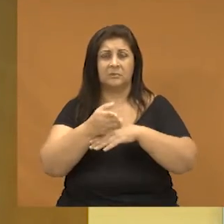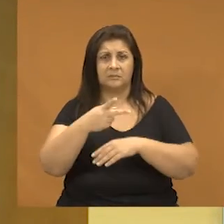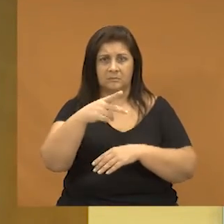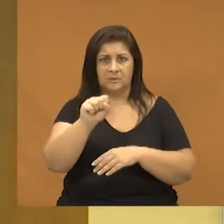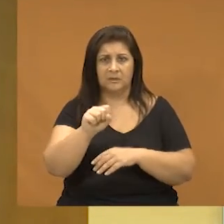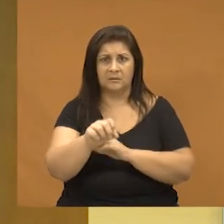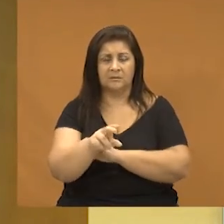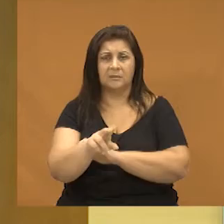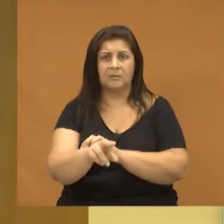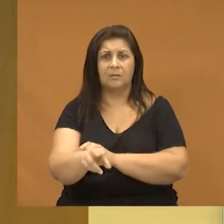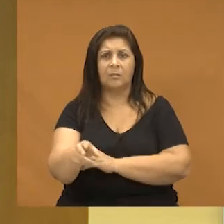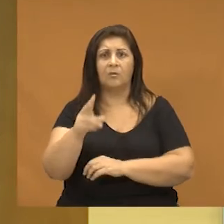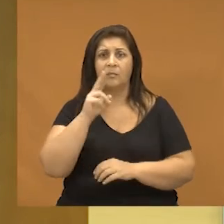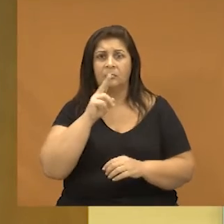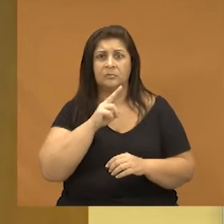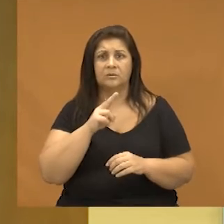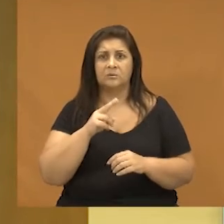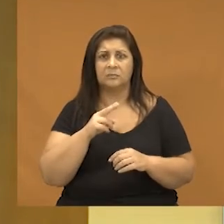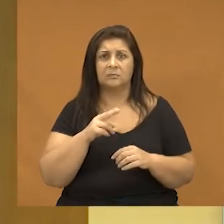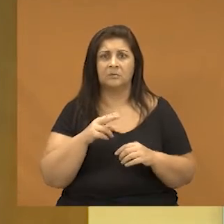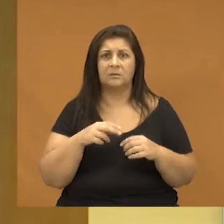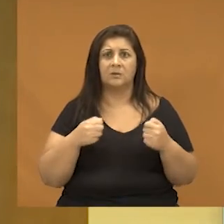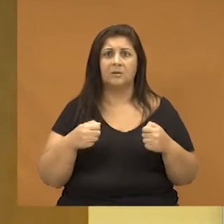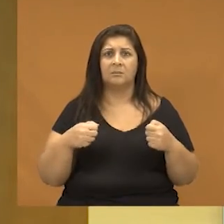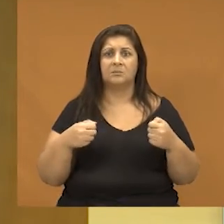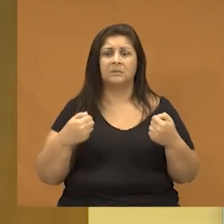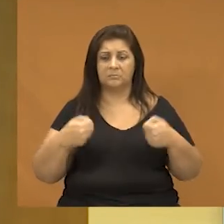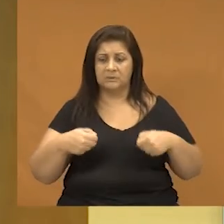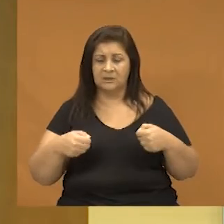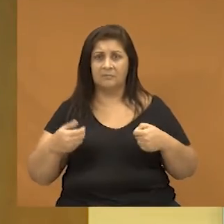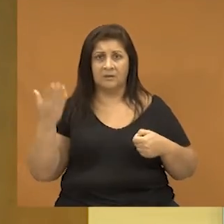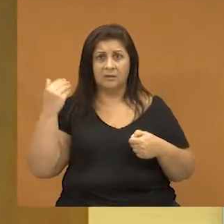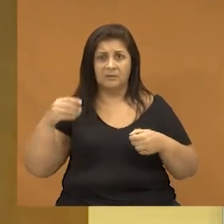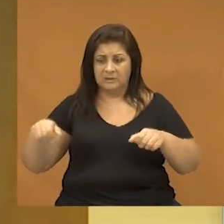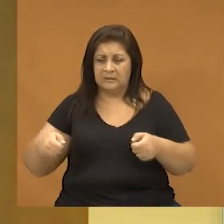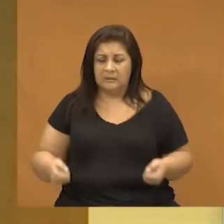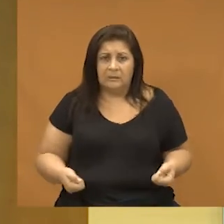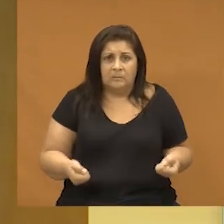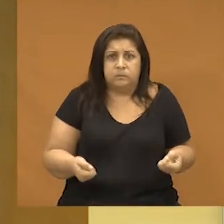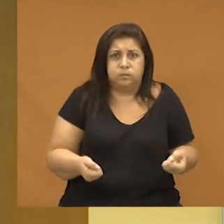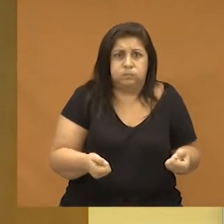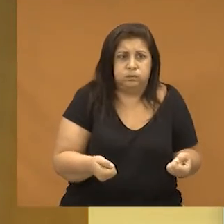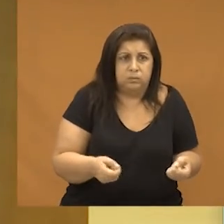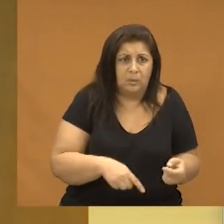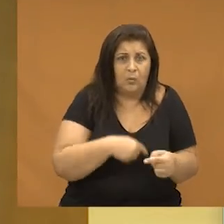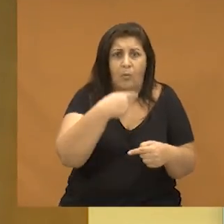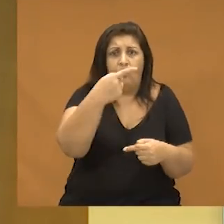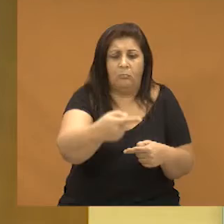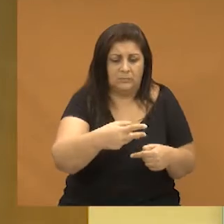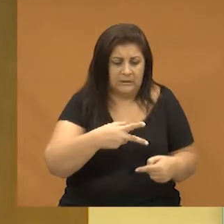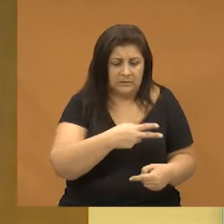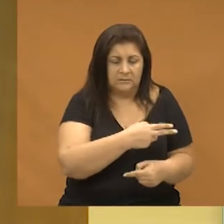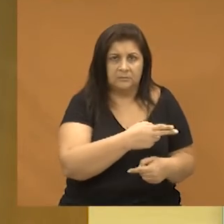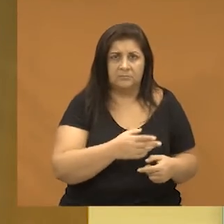pouco, por uma necessidade de um exame, tem que atravessar em maca a rua para fazer um exame do outro lado. Hoje,